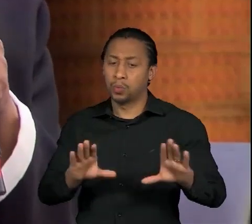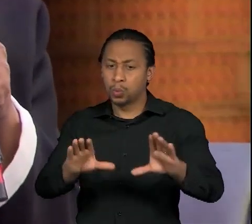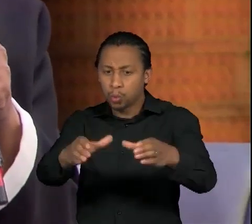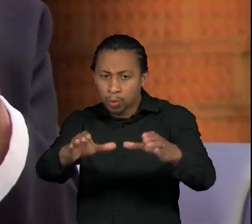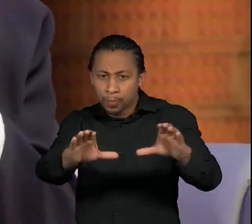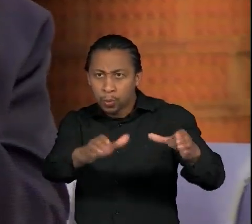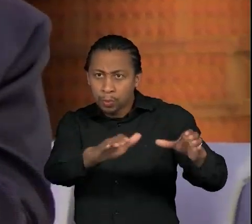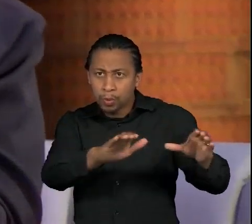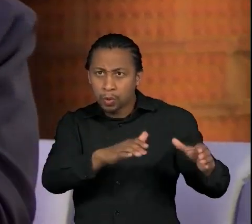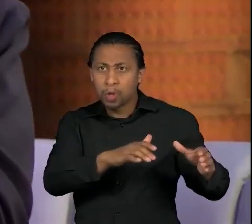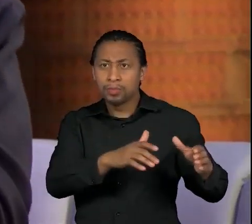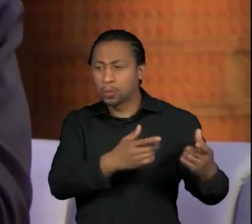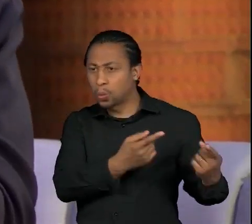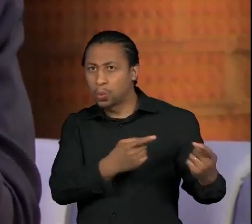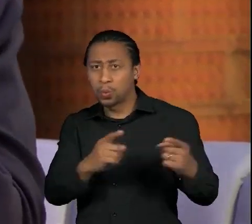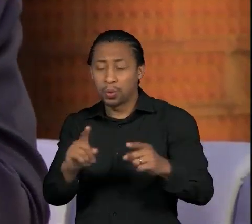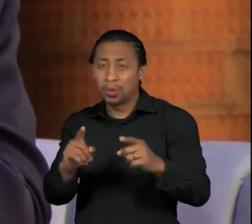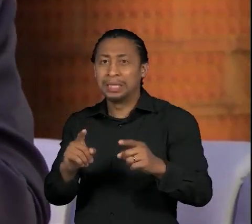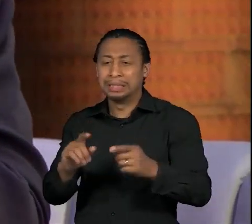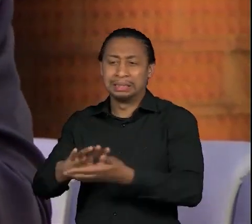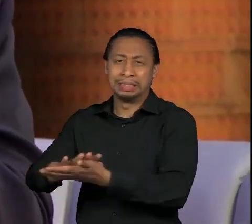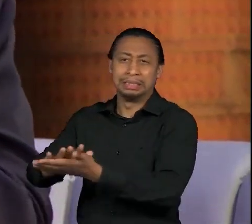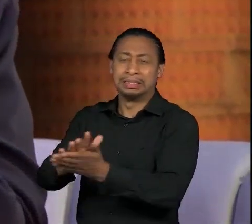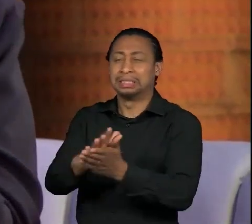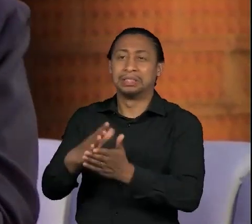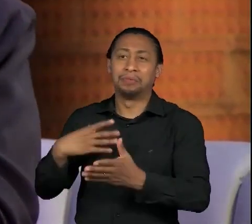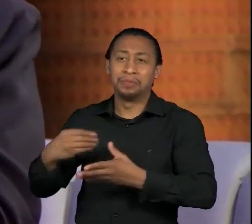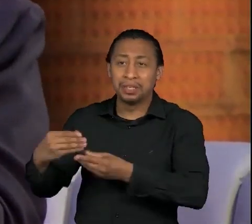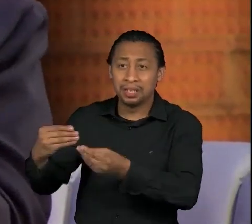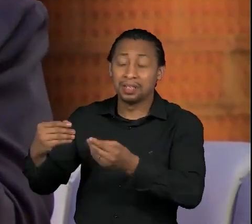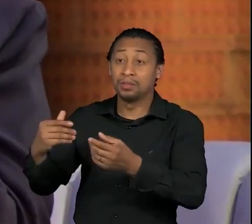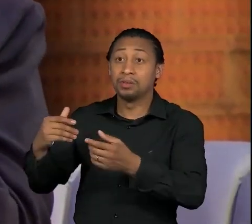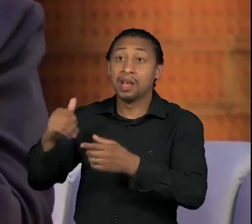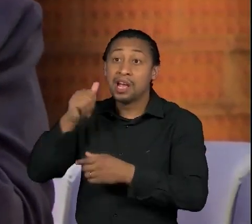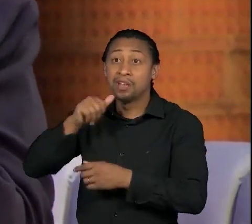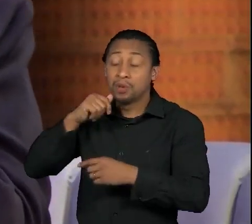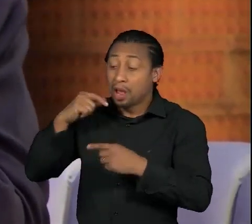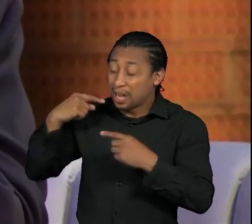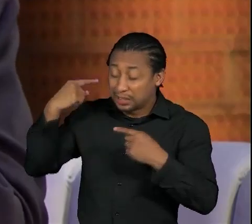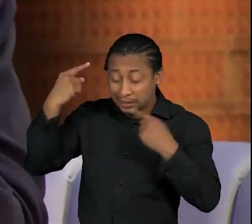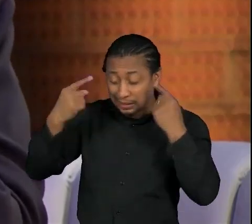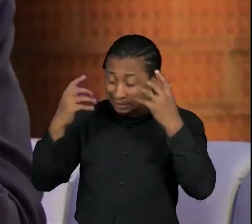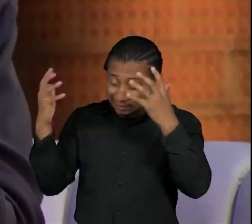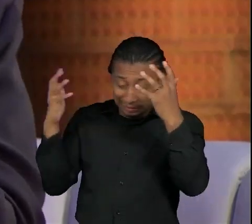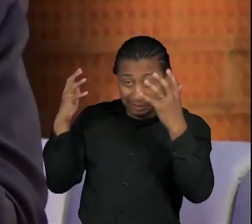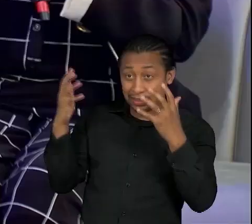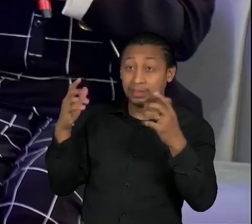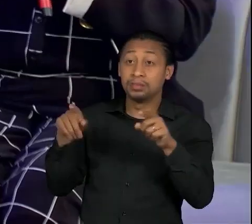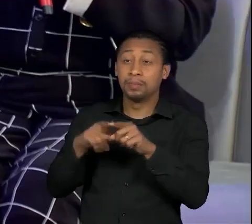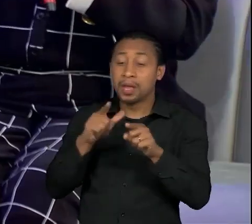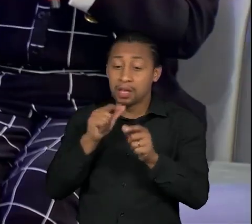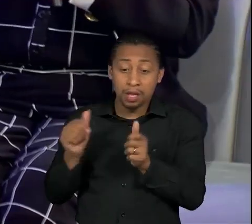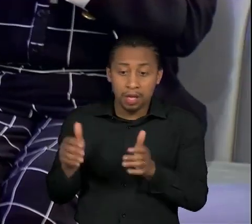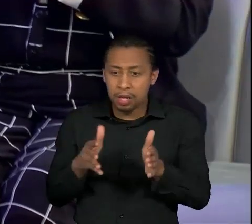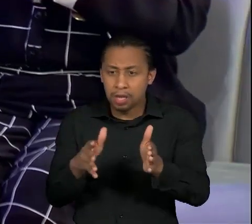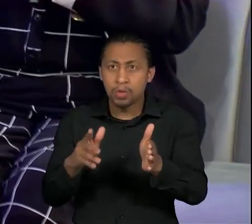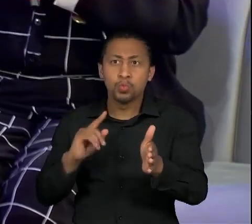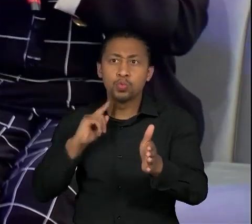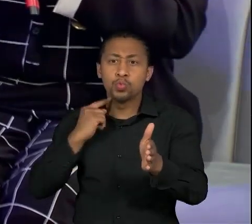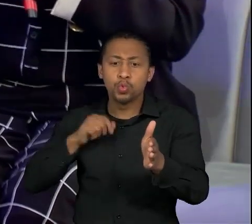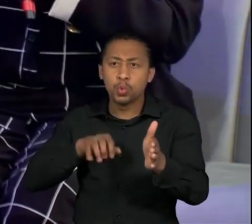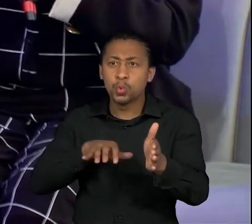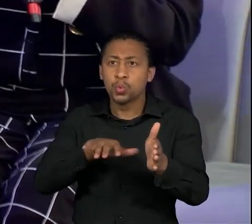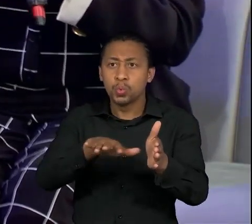eliminam nossos filhos, que enlouquecem as mulheres, que poluem os rios, que derrubam